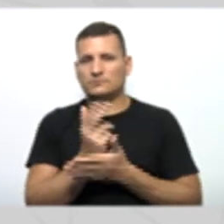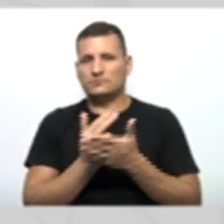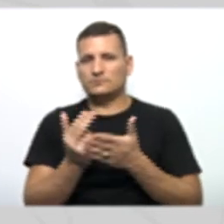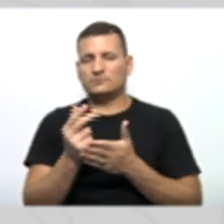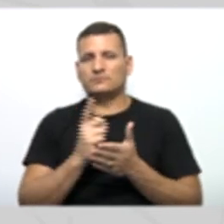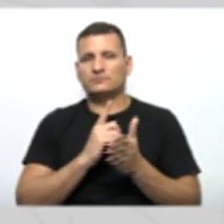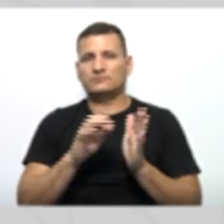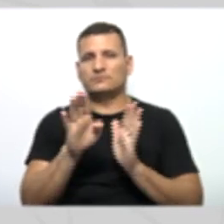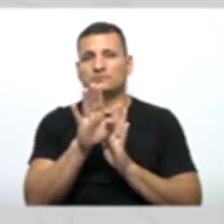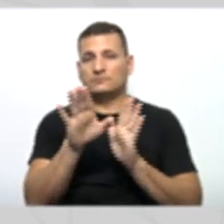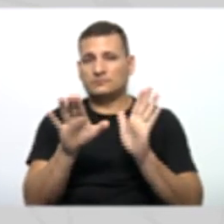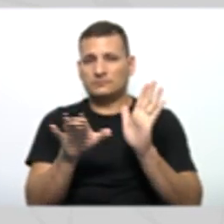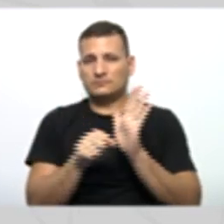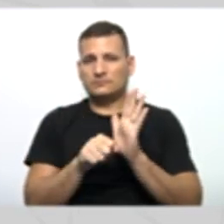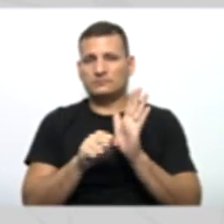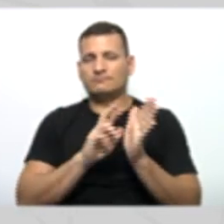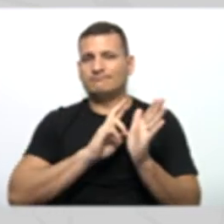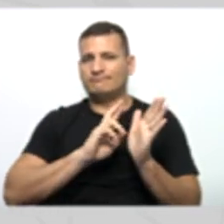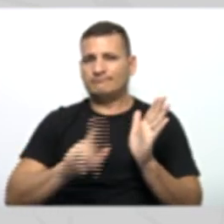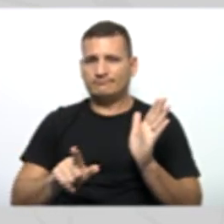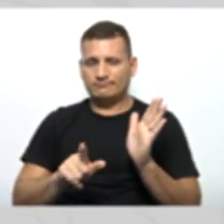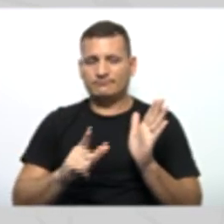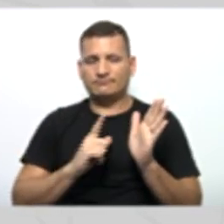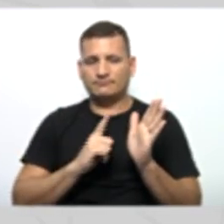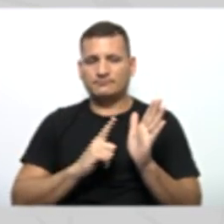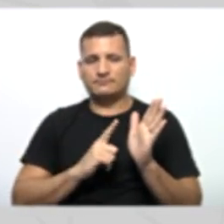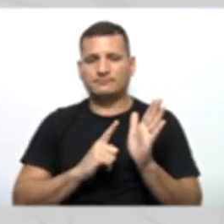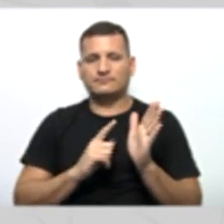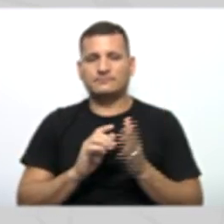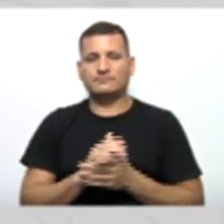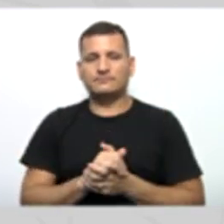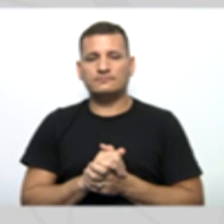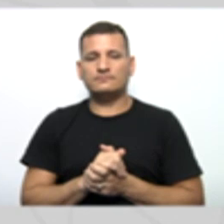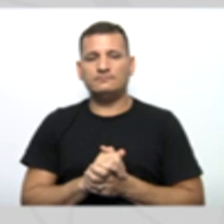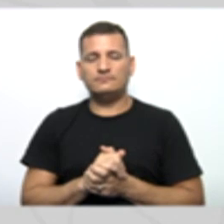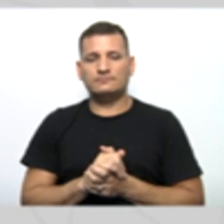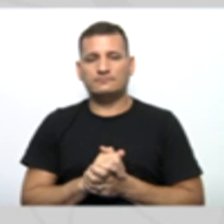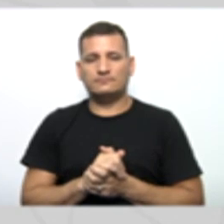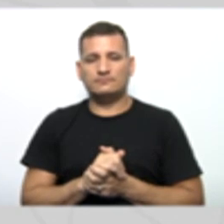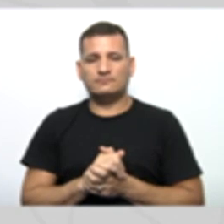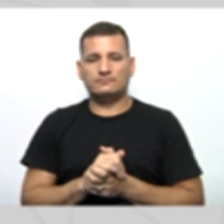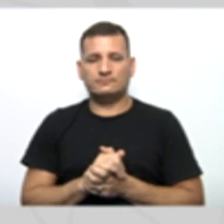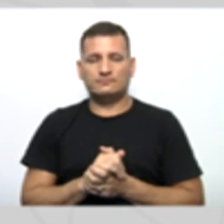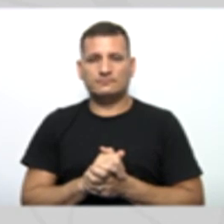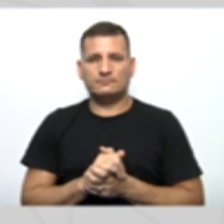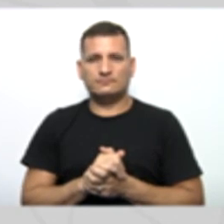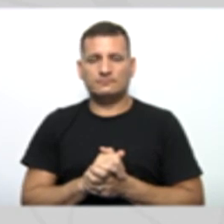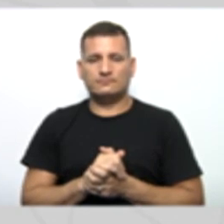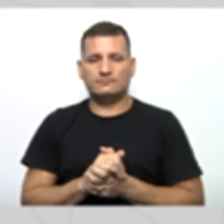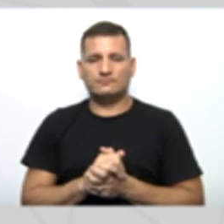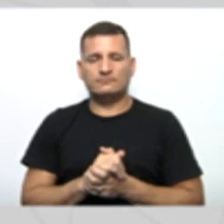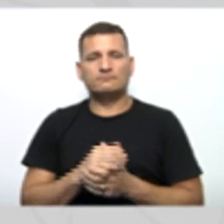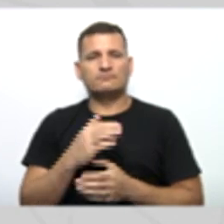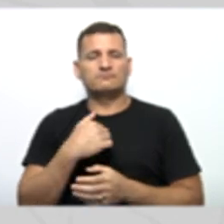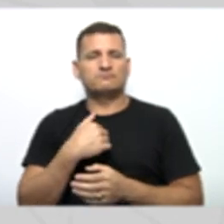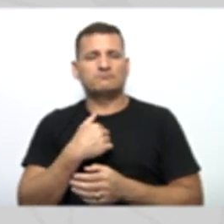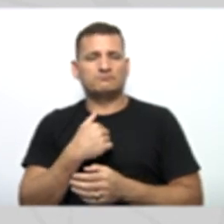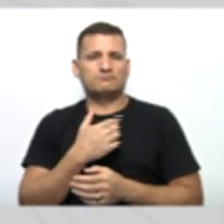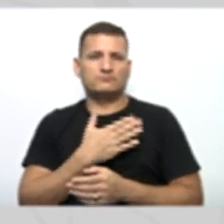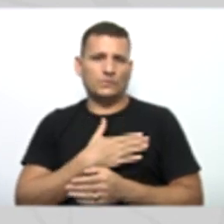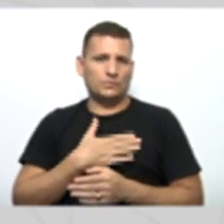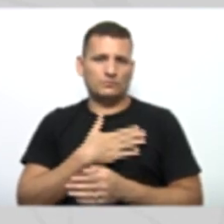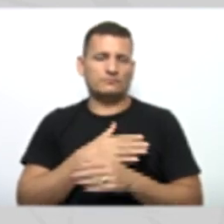simbologia diferente, certo? E assim, eu gosto muito de dar algumas dicas para os